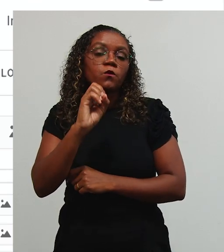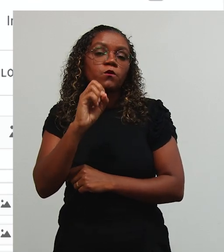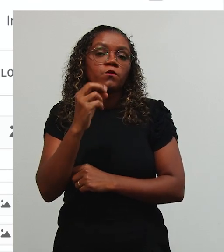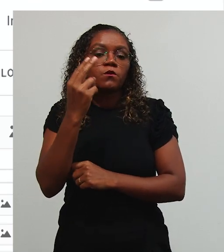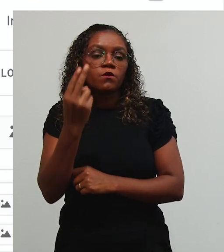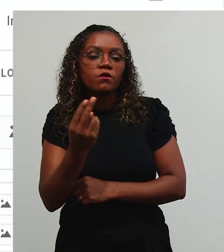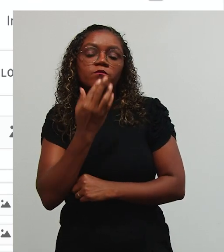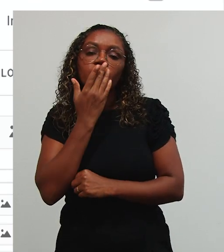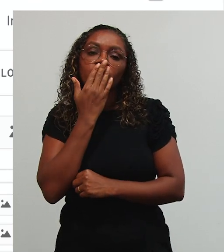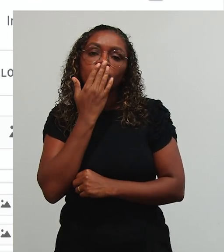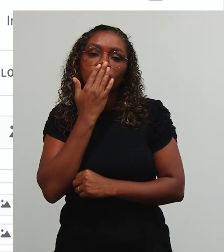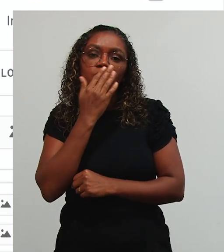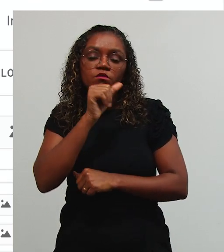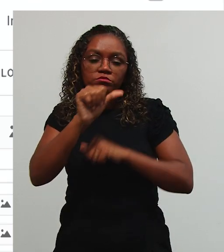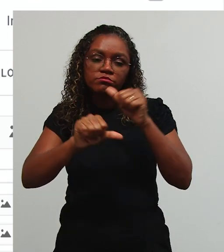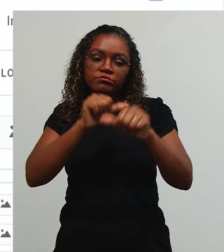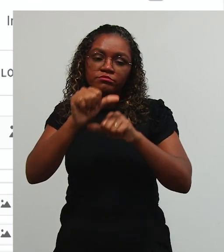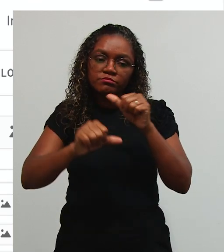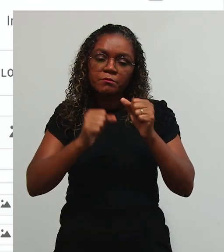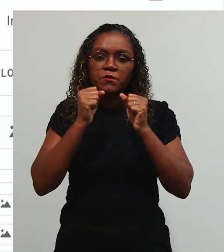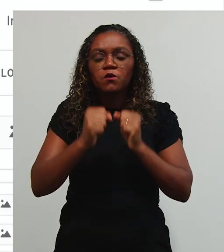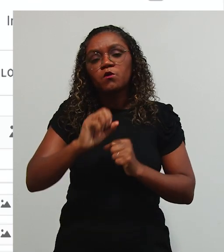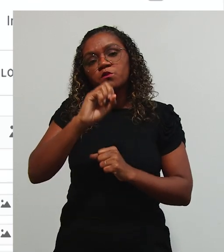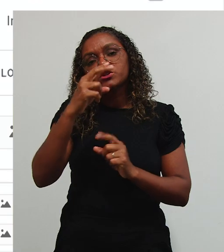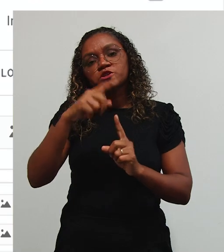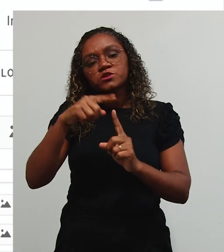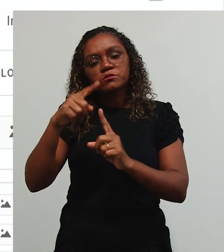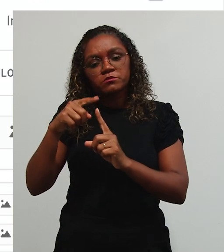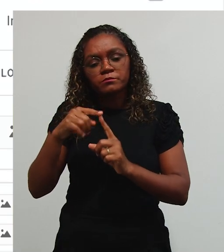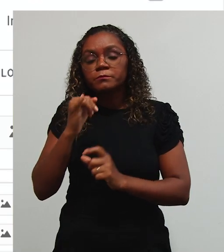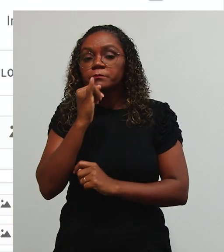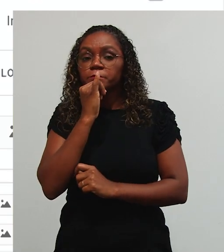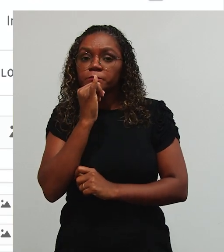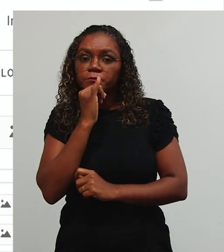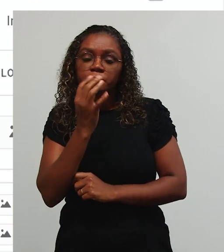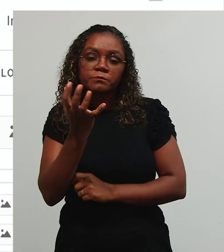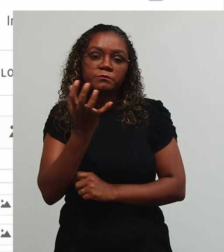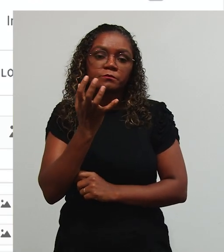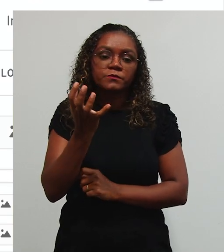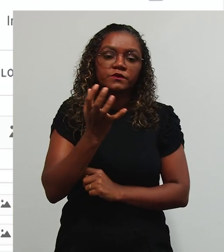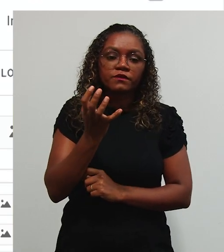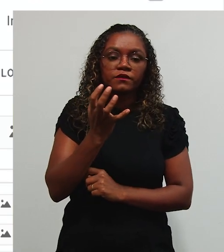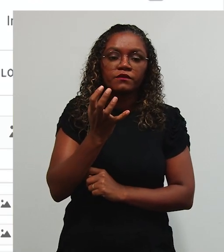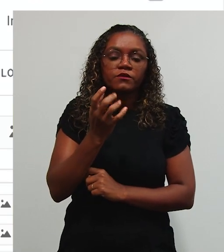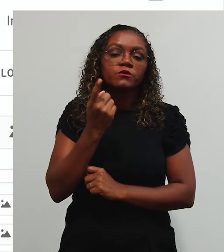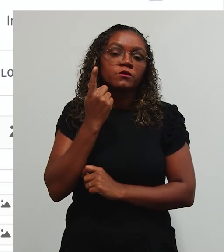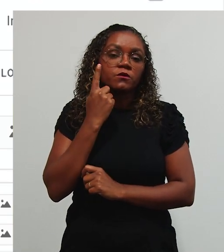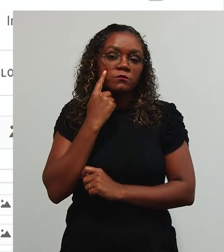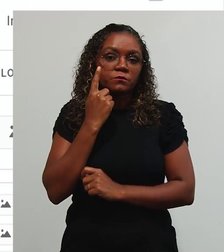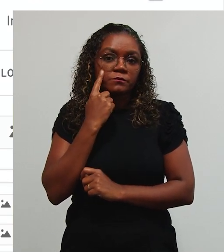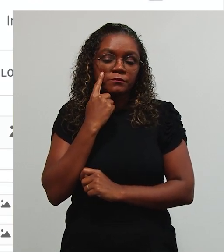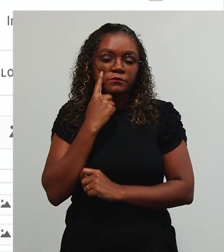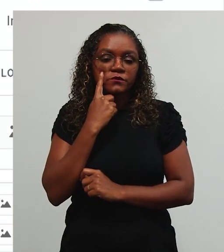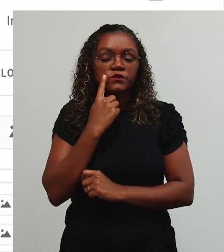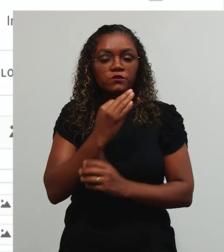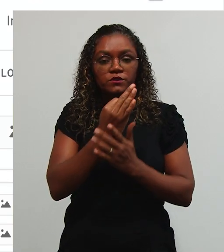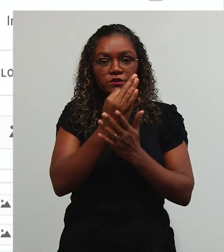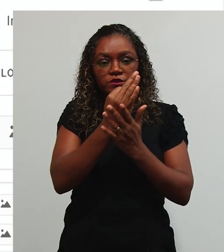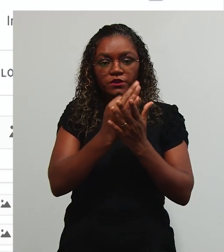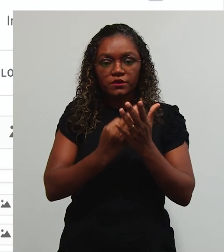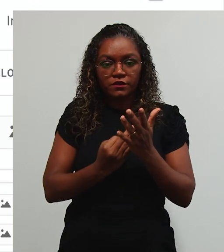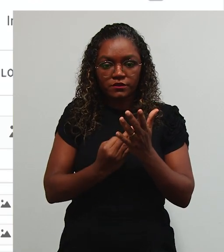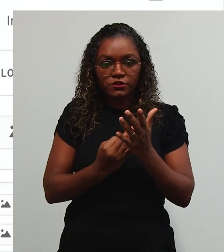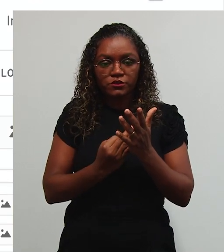exemplo, alterar as cores e o estilo. Então, vamos supor, eu quero que aqui seja um estilo, ó, meu texto, eu vou digitar o